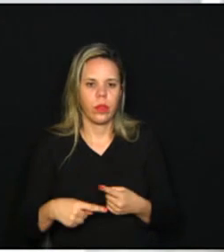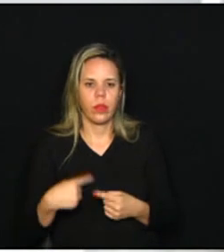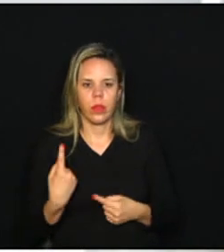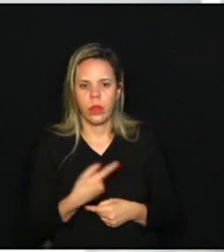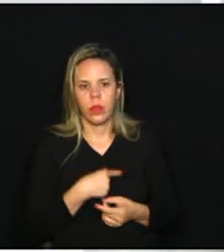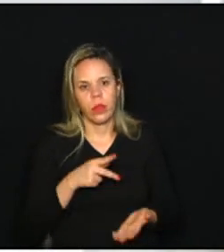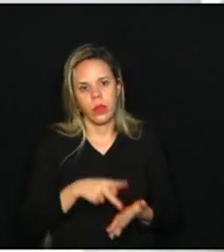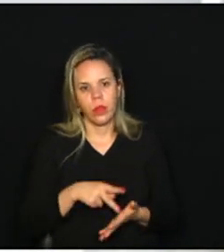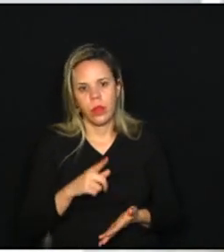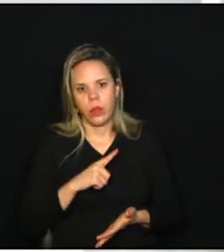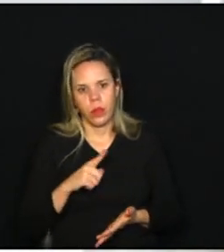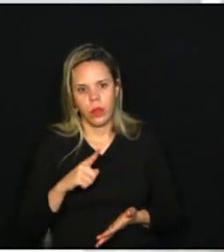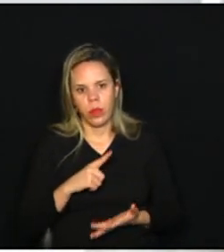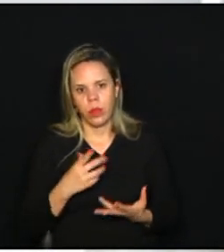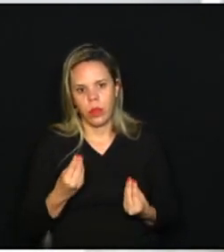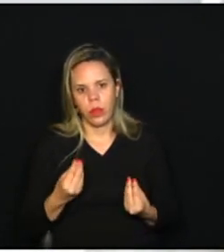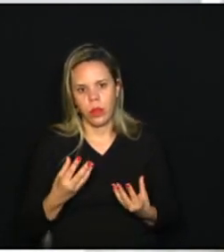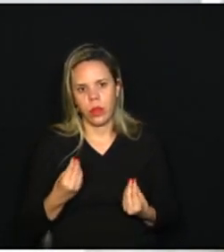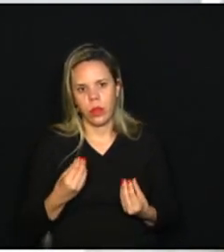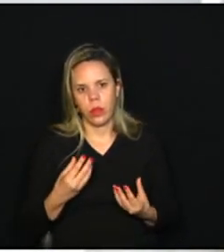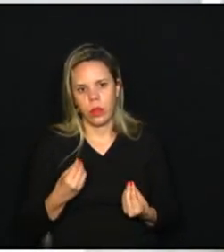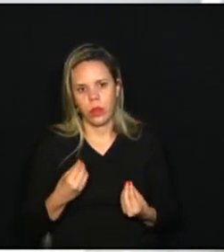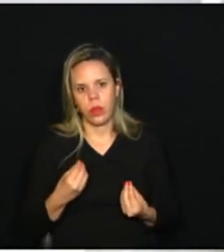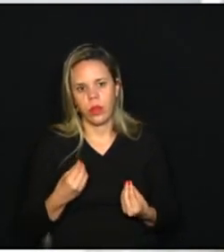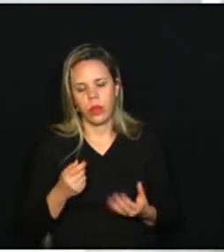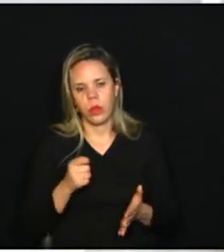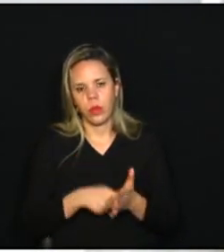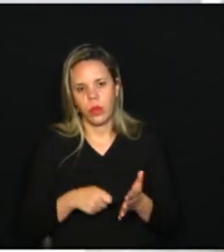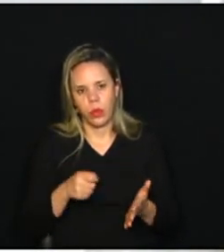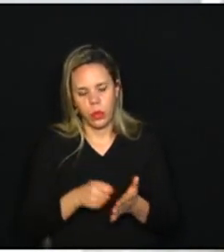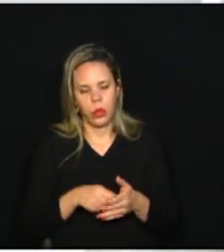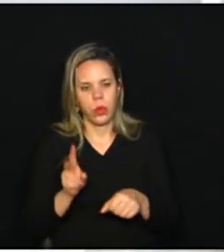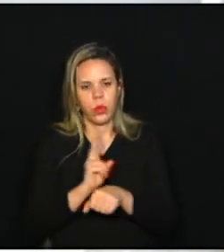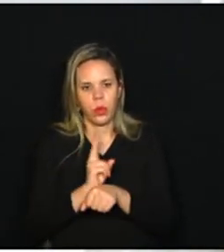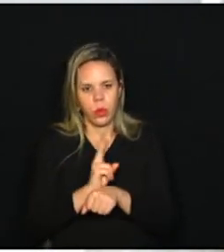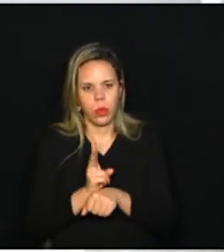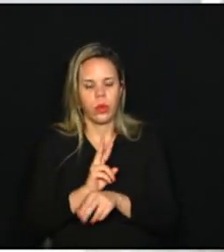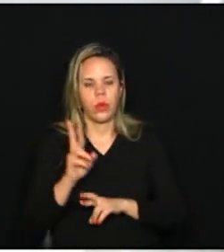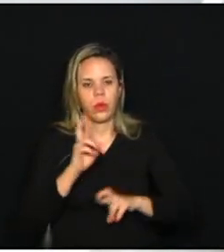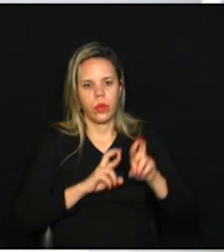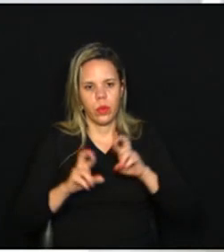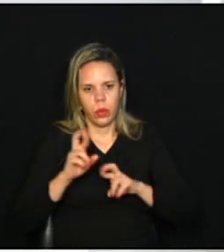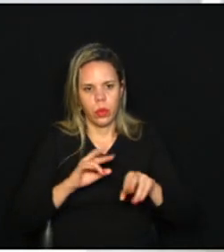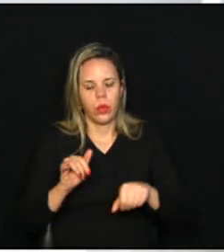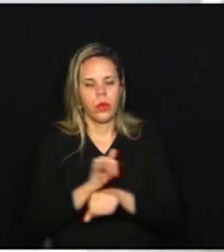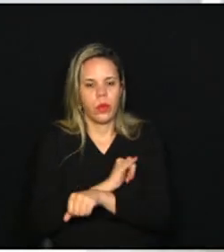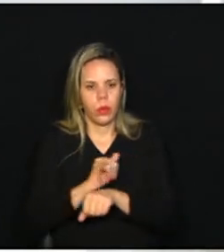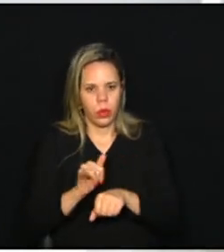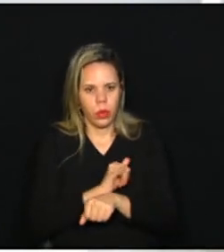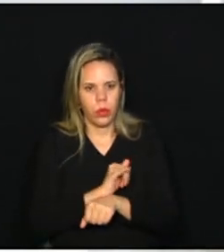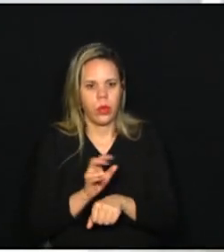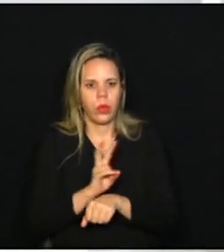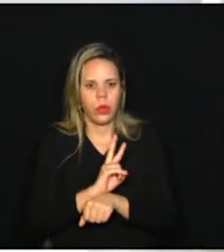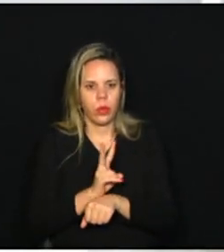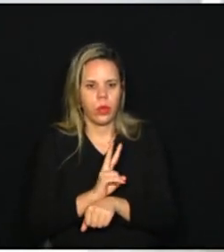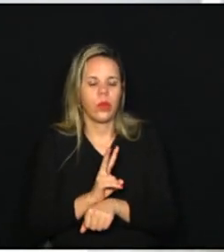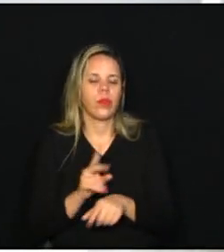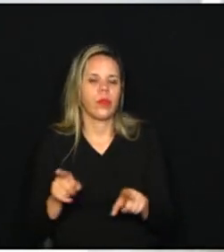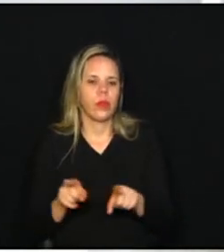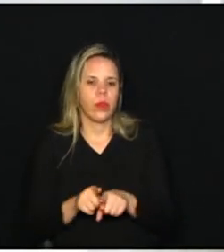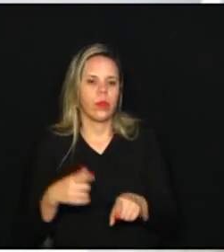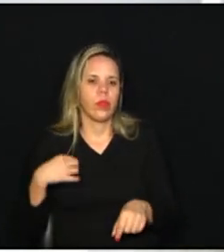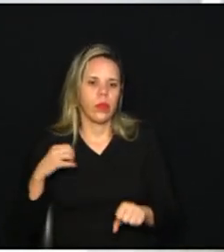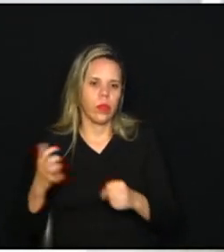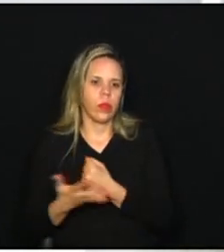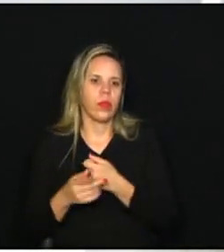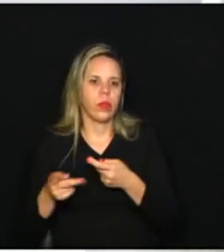verdade, nós temos muitos indicadores de monitoramento dessa pandemia. Campinas até foi convidado